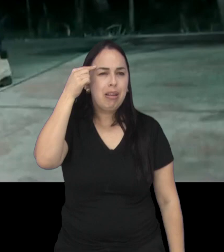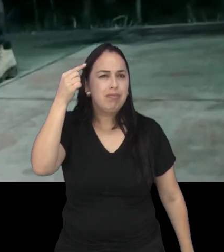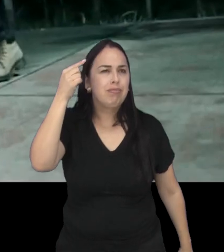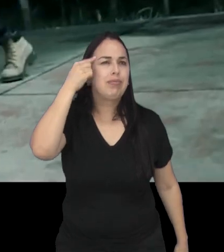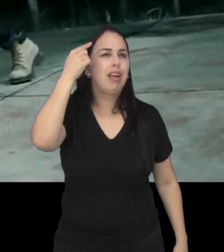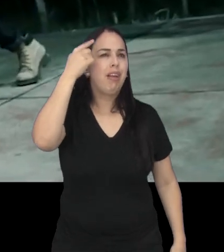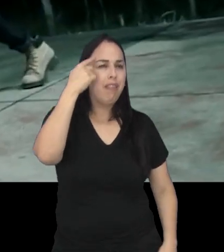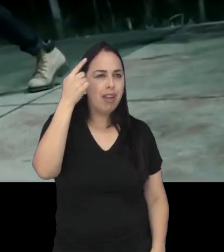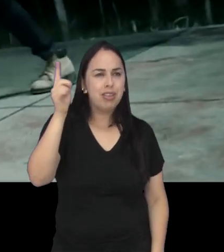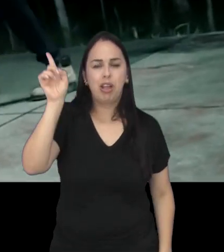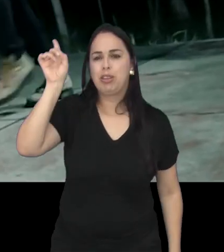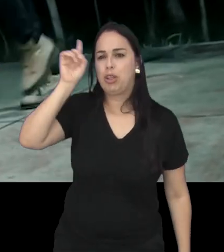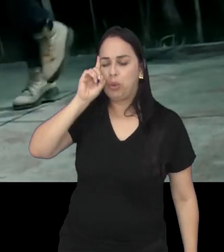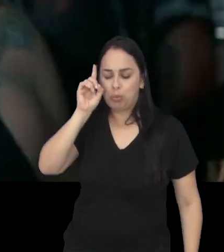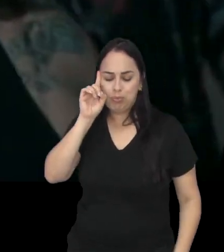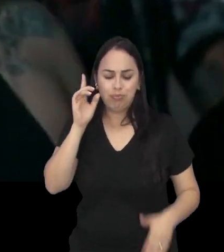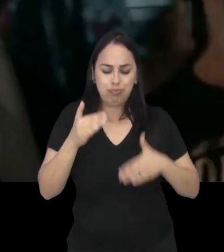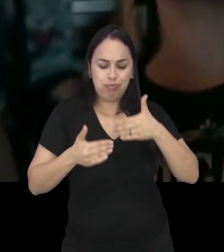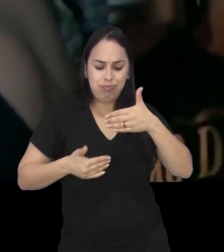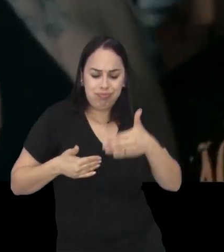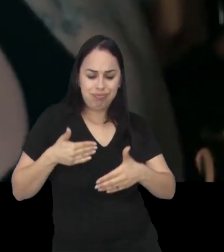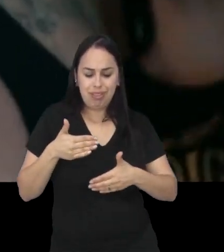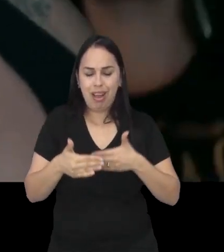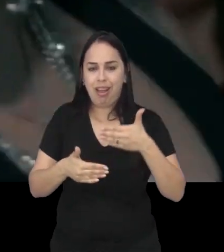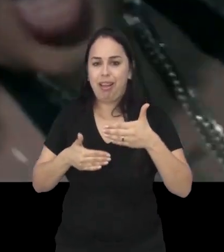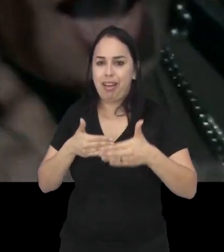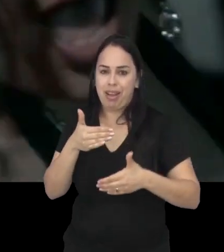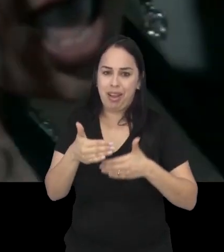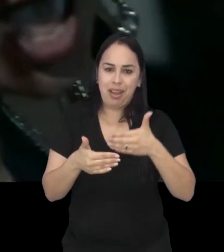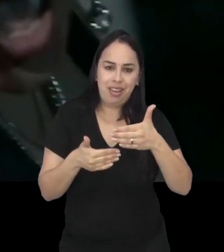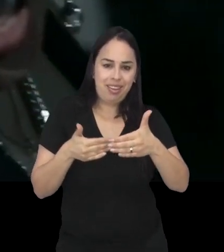um dia de cada vez, pra não